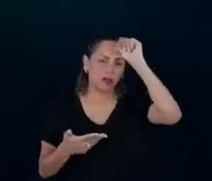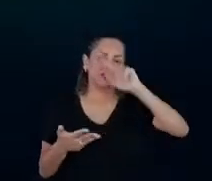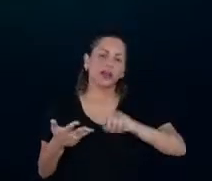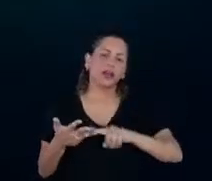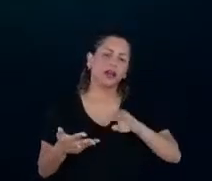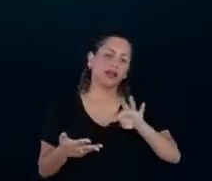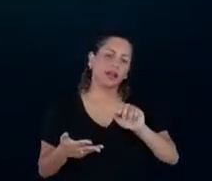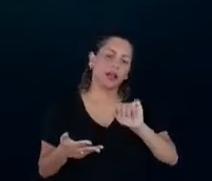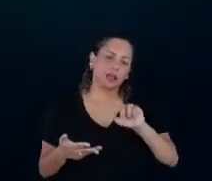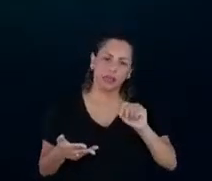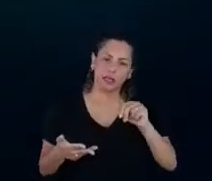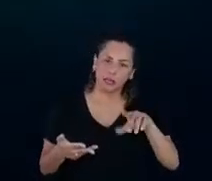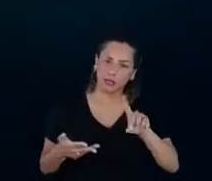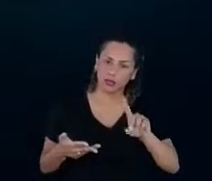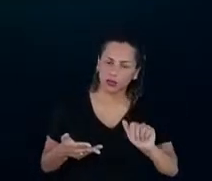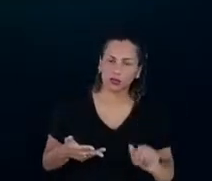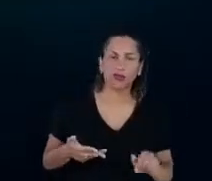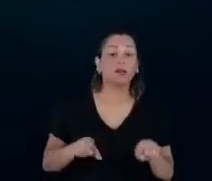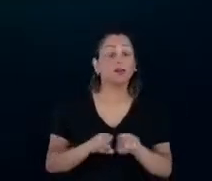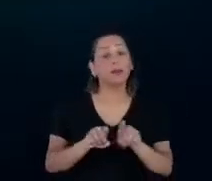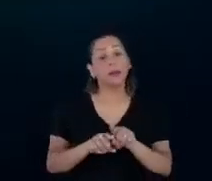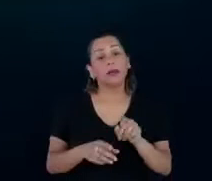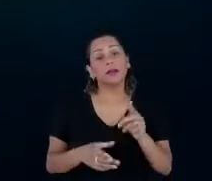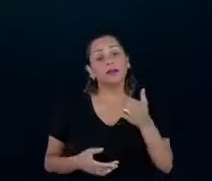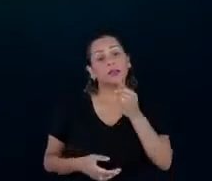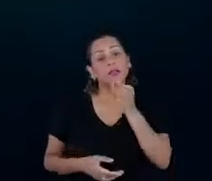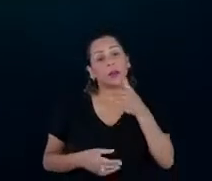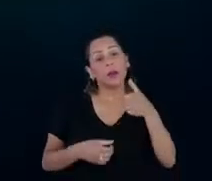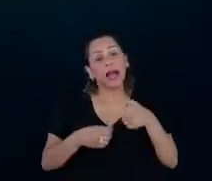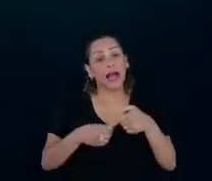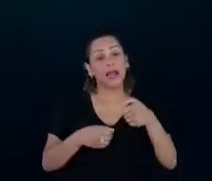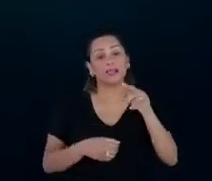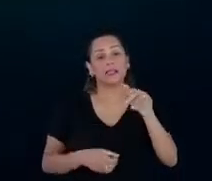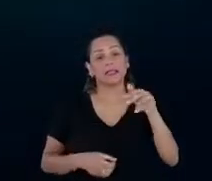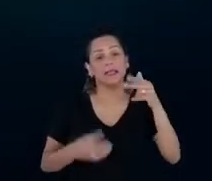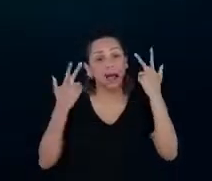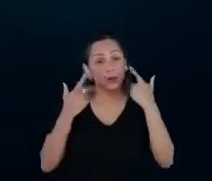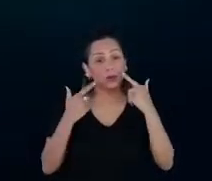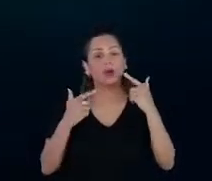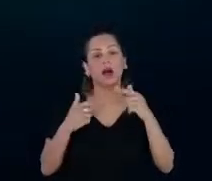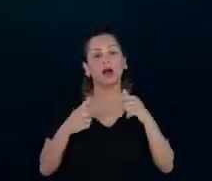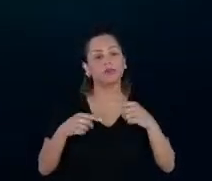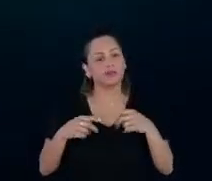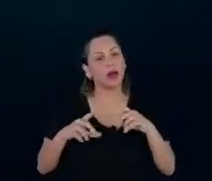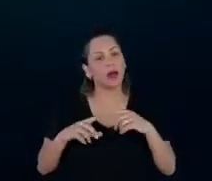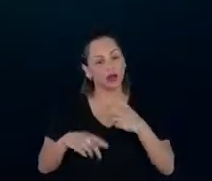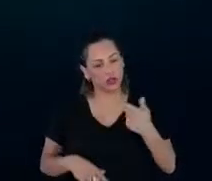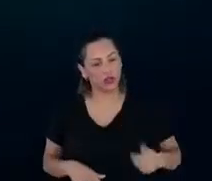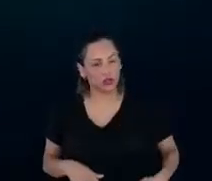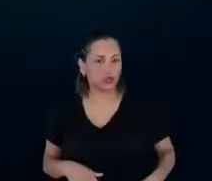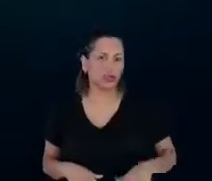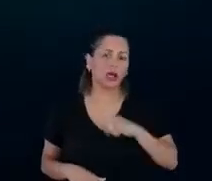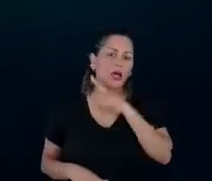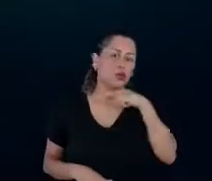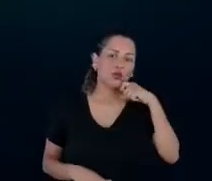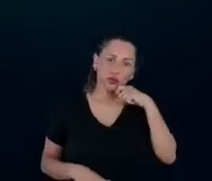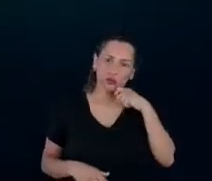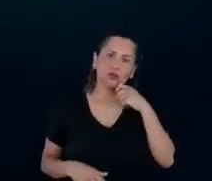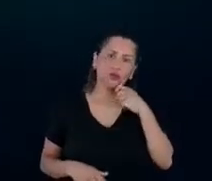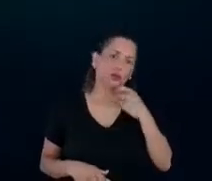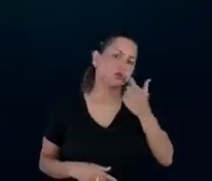mesmo, por exemplo, o gás natural, que pode ser utilizado na China ou mesmo, né, na Rússia e outros países